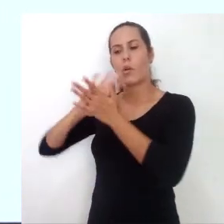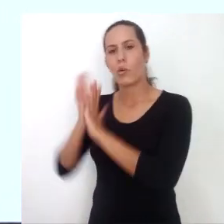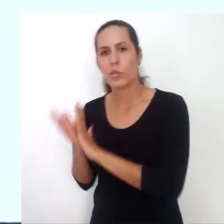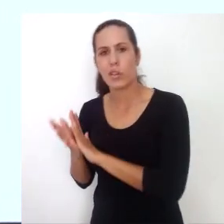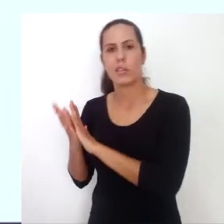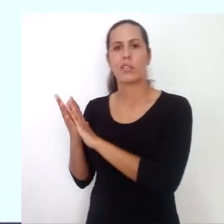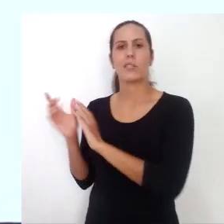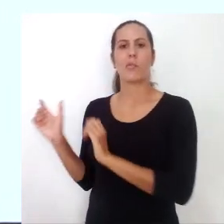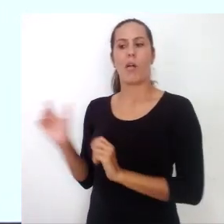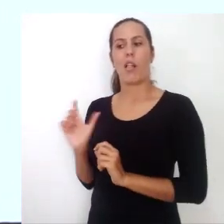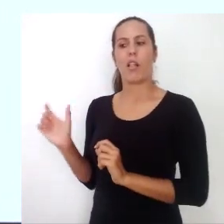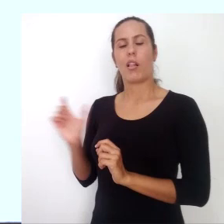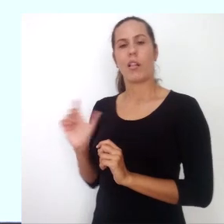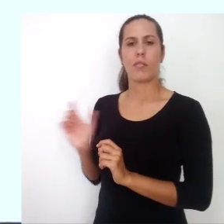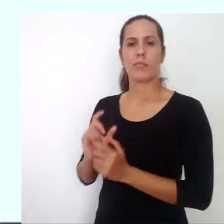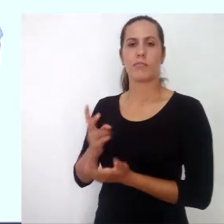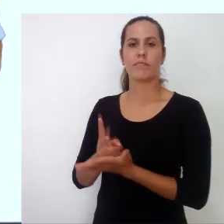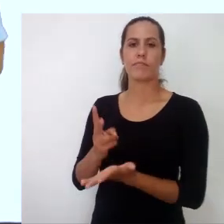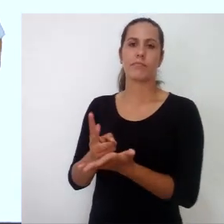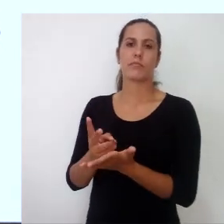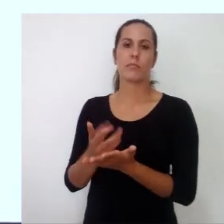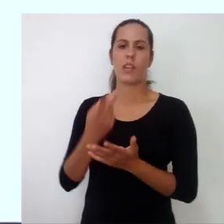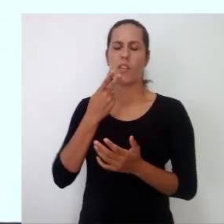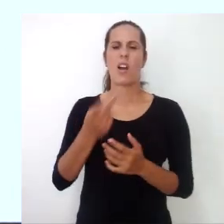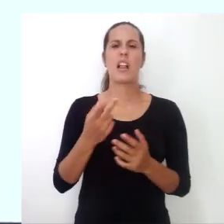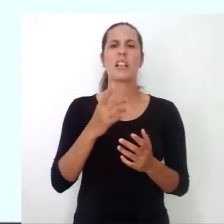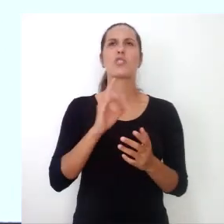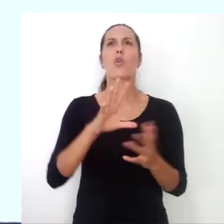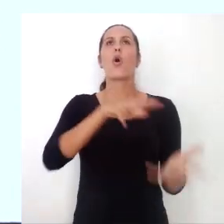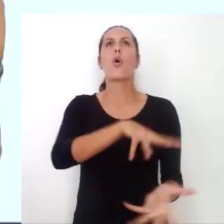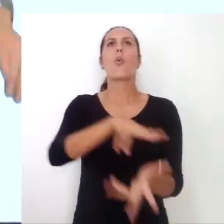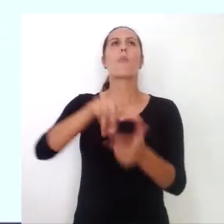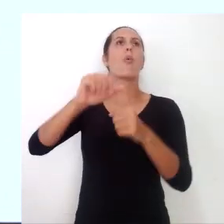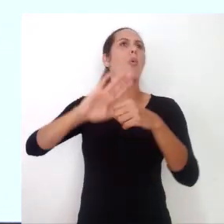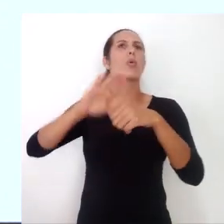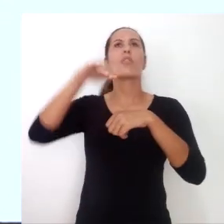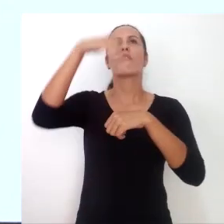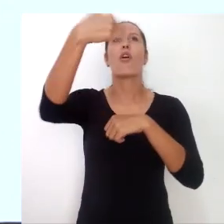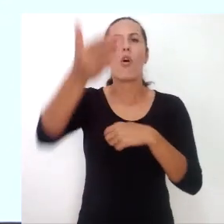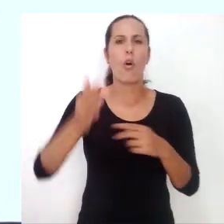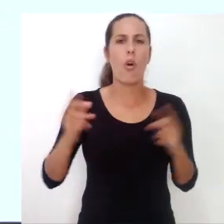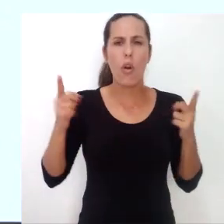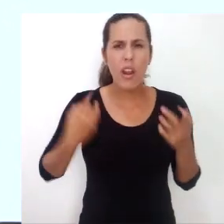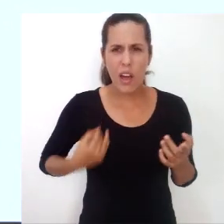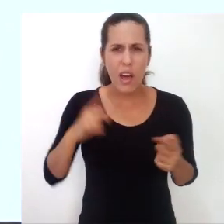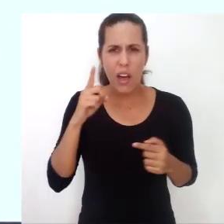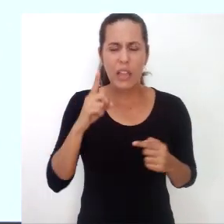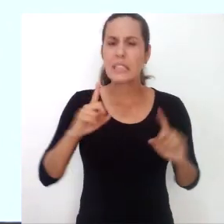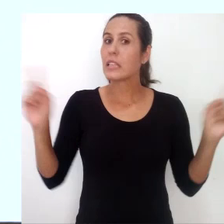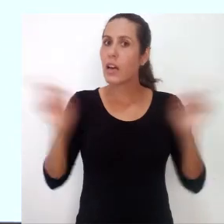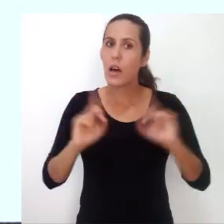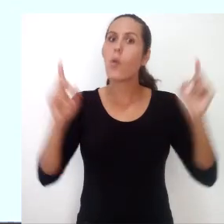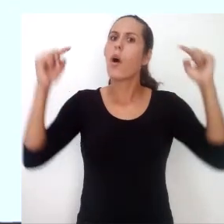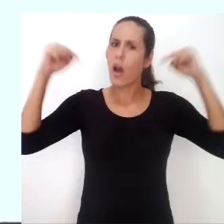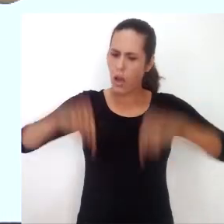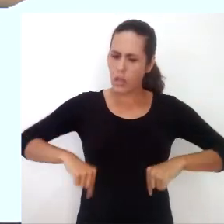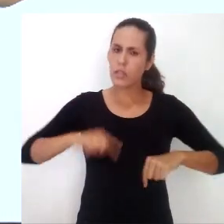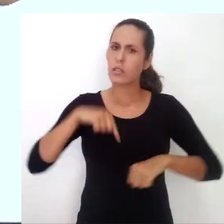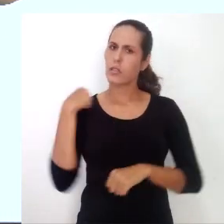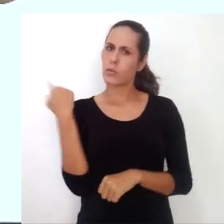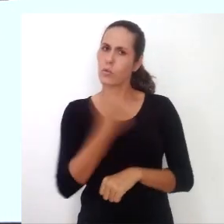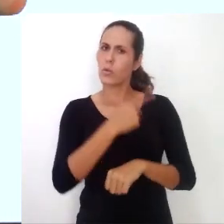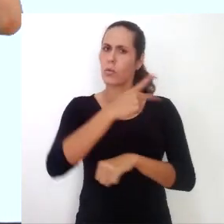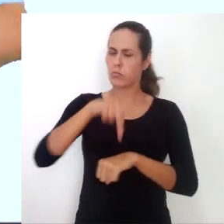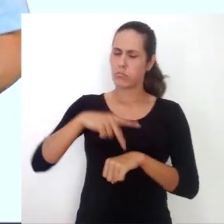importante salientar que essa questão da perseguição religiosa não se dá apenas lá fora, lá em outros países. Aqui